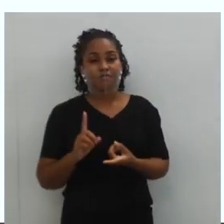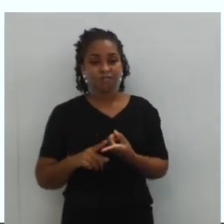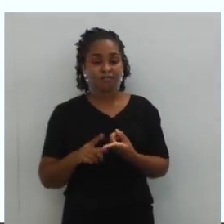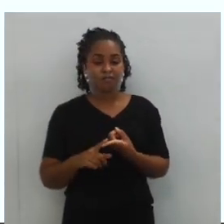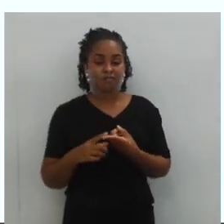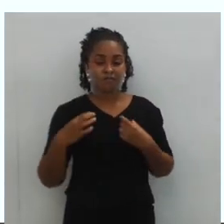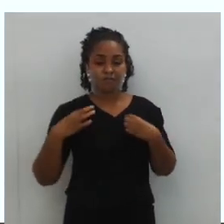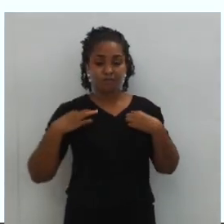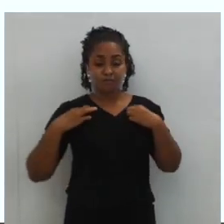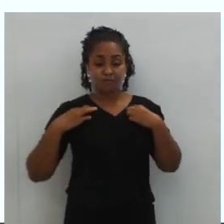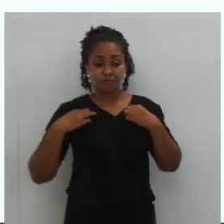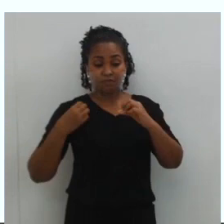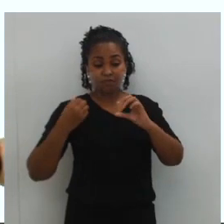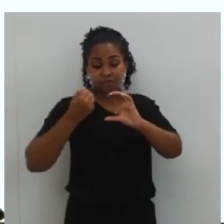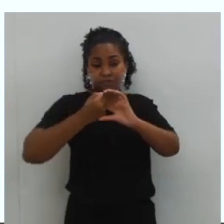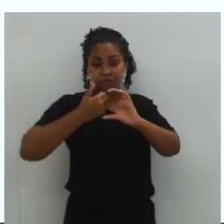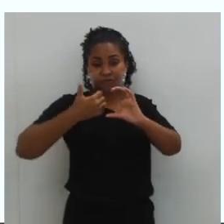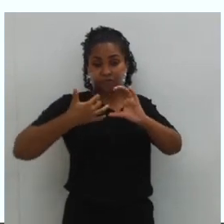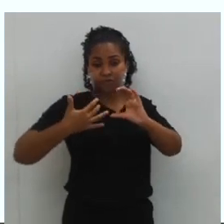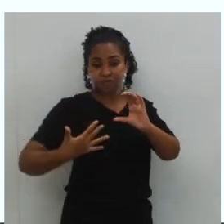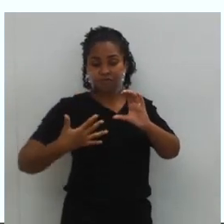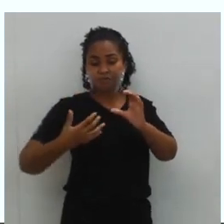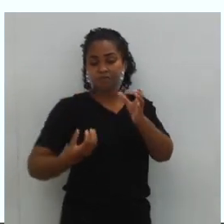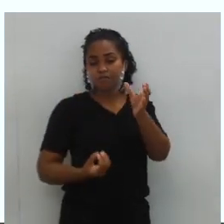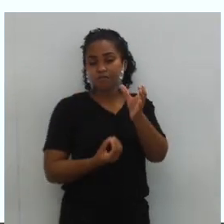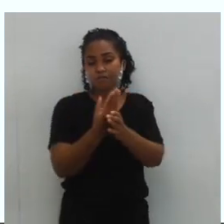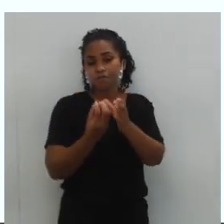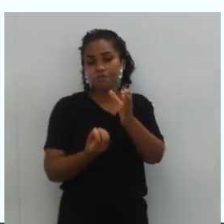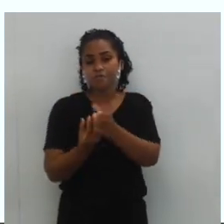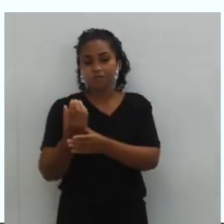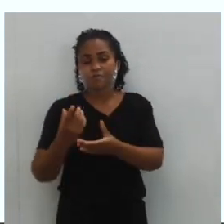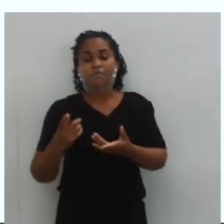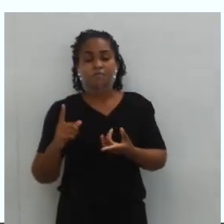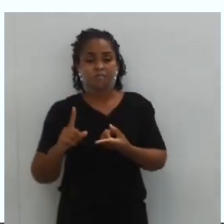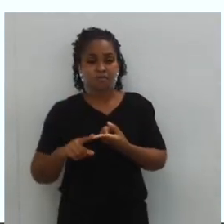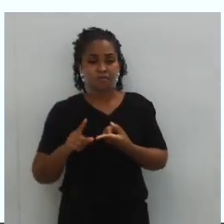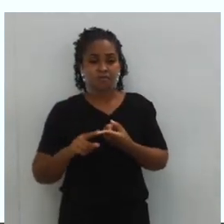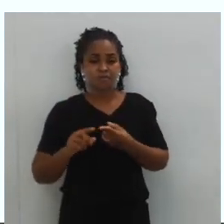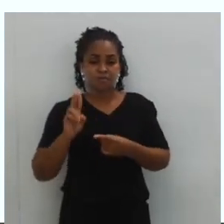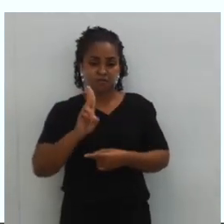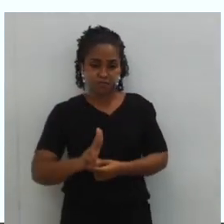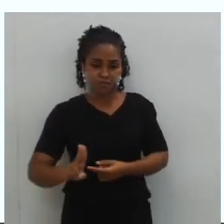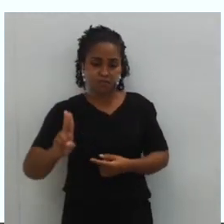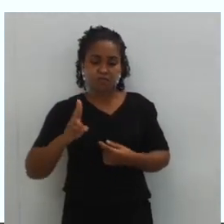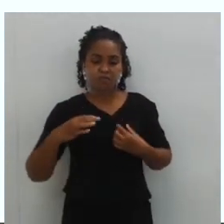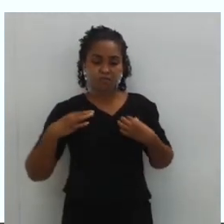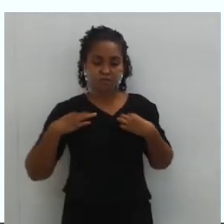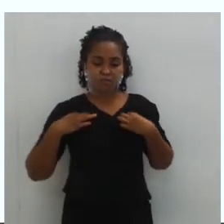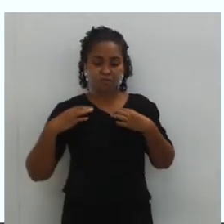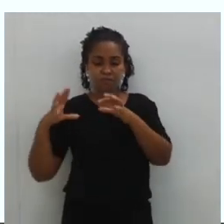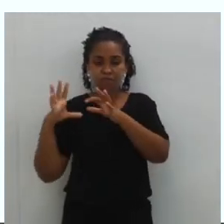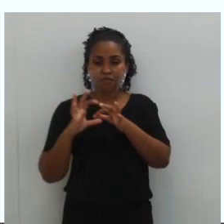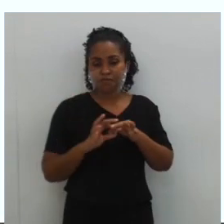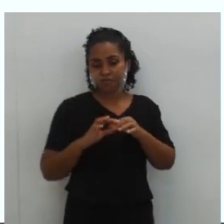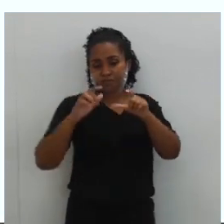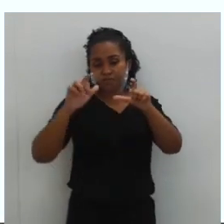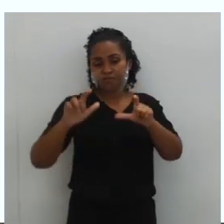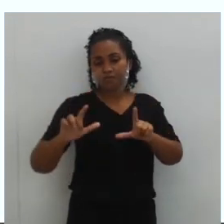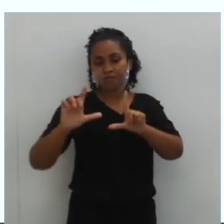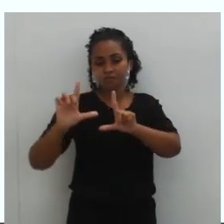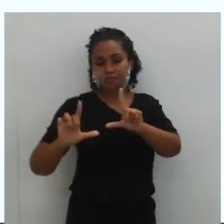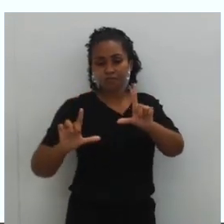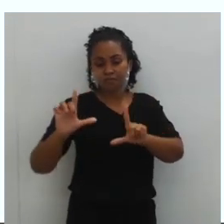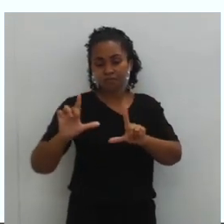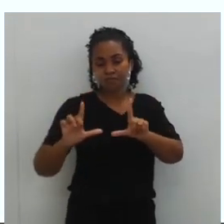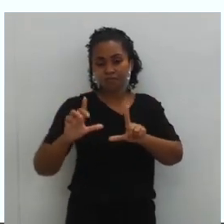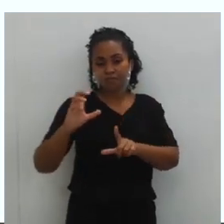tomar conta, que vai produzir as roupas, figurino que os atores vão usar em cena. Cenotécnico, que vai produzir